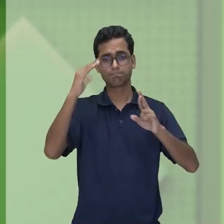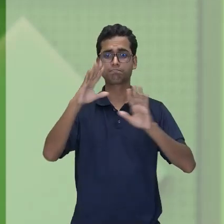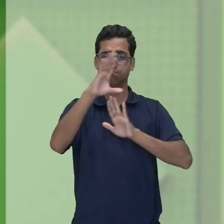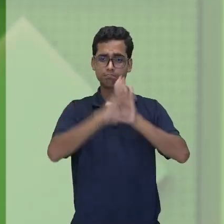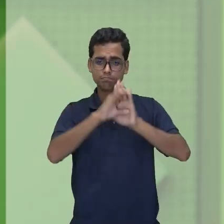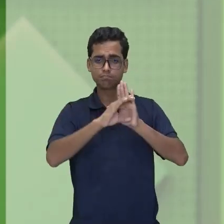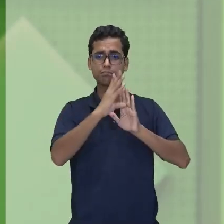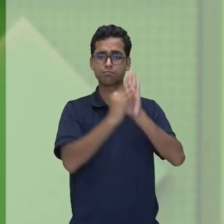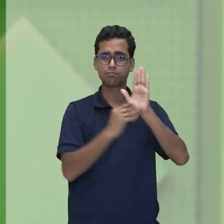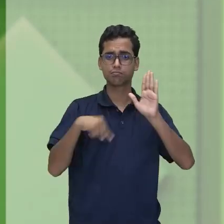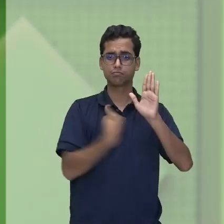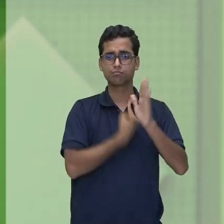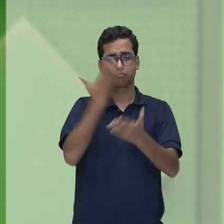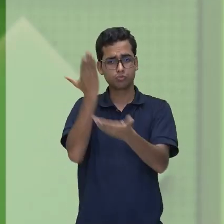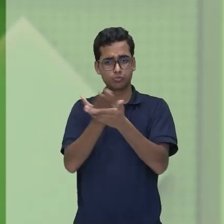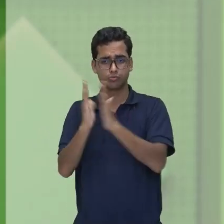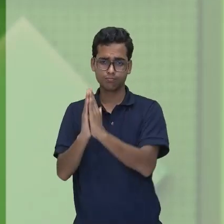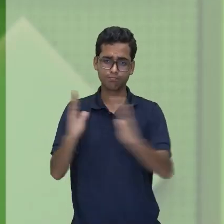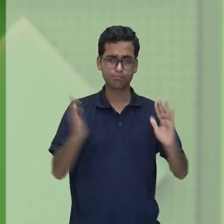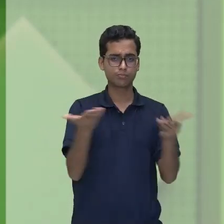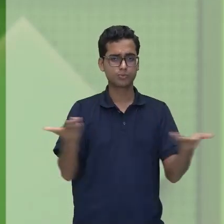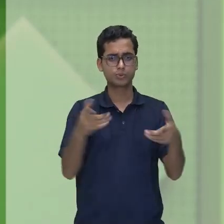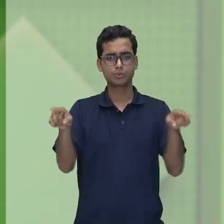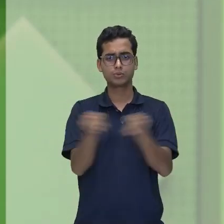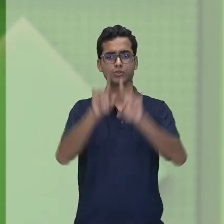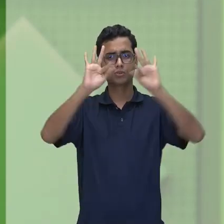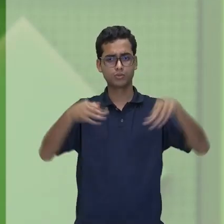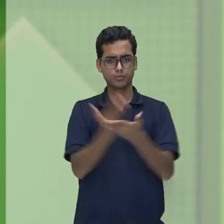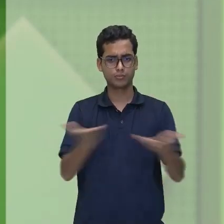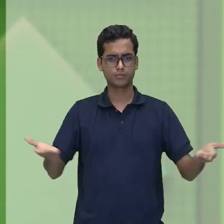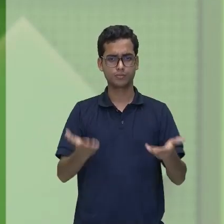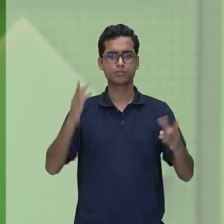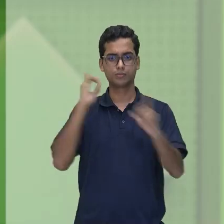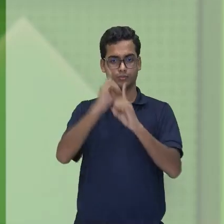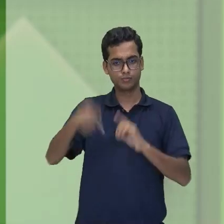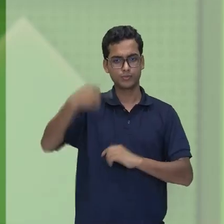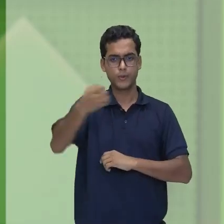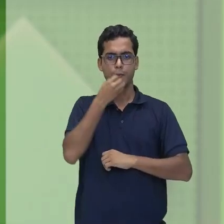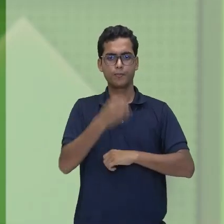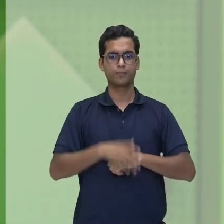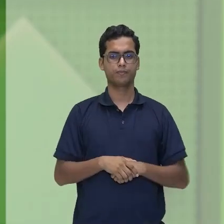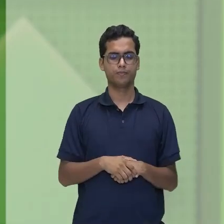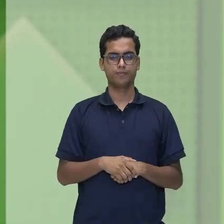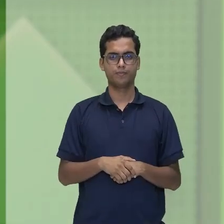os conceitos que nós falamos ao longo da nossa aula e nós ficamos por aqui. Até uma próxima.